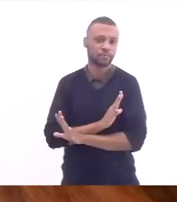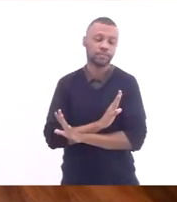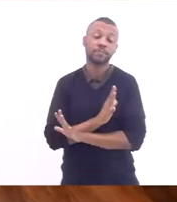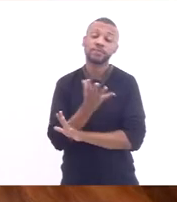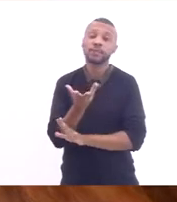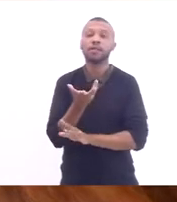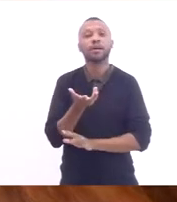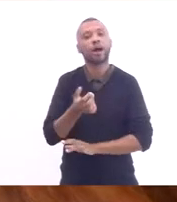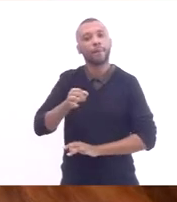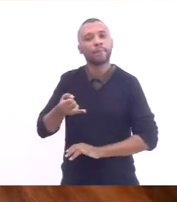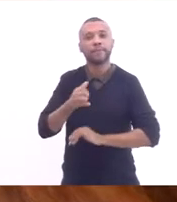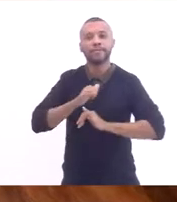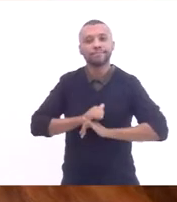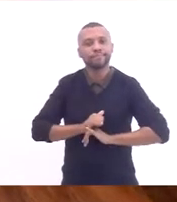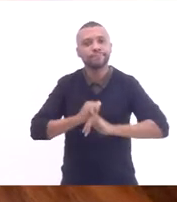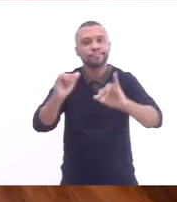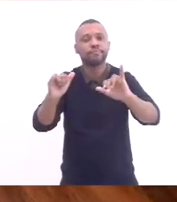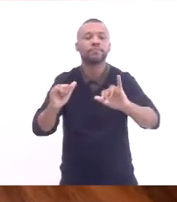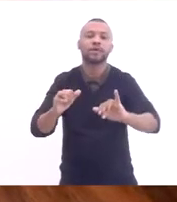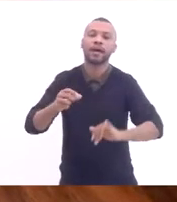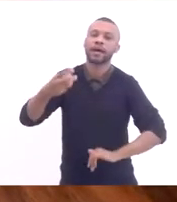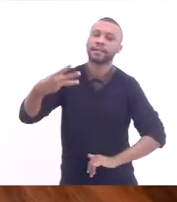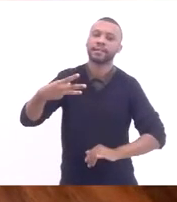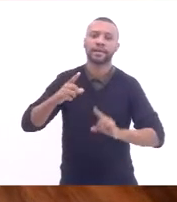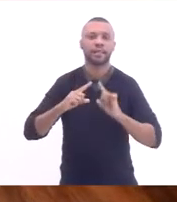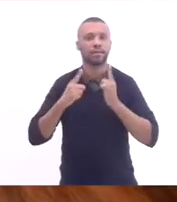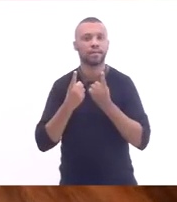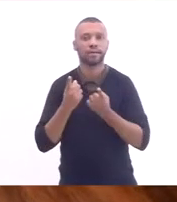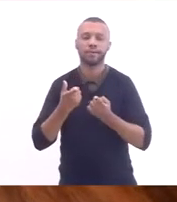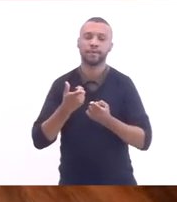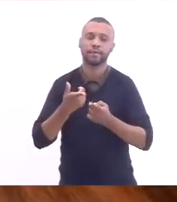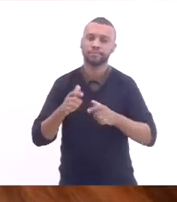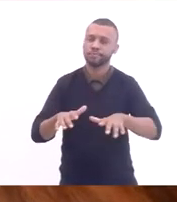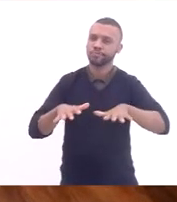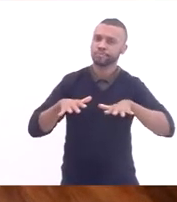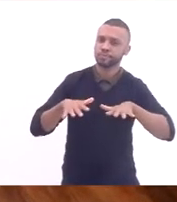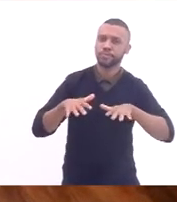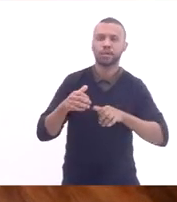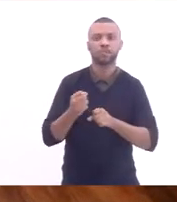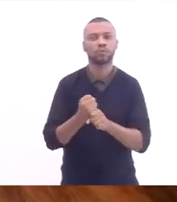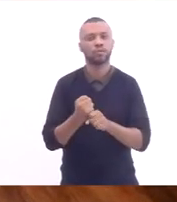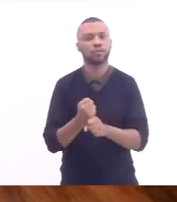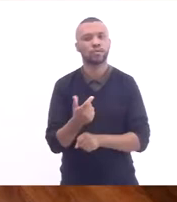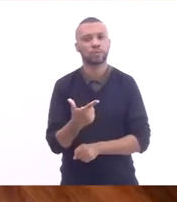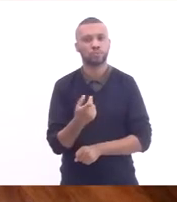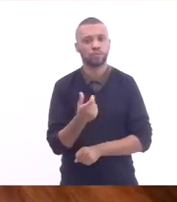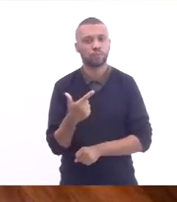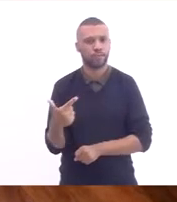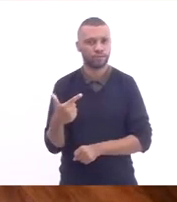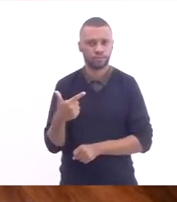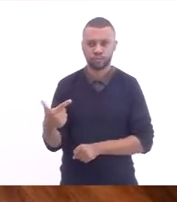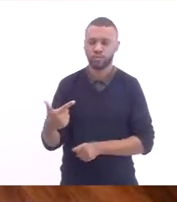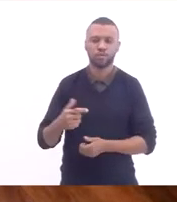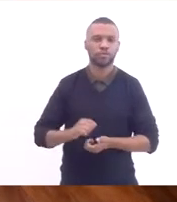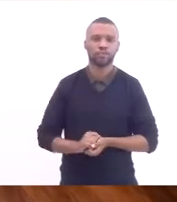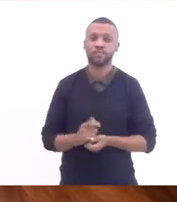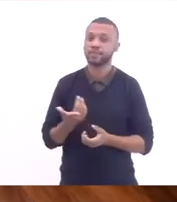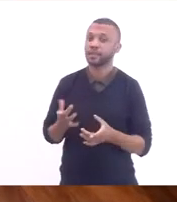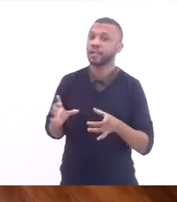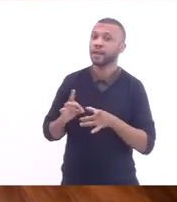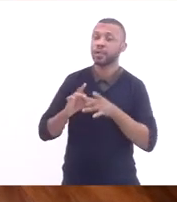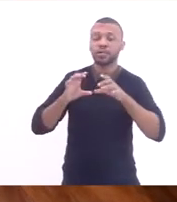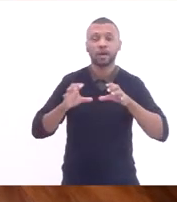declaro aberta a terceira audiência pública de 2022 da Comissão